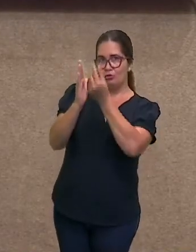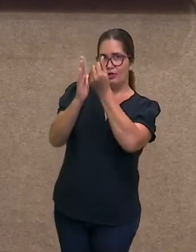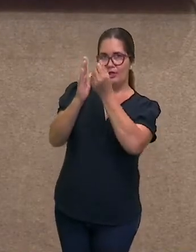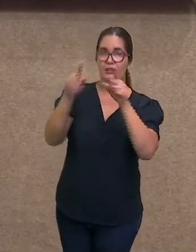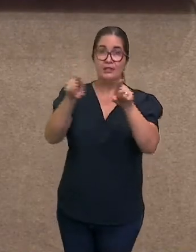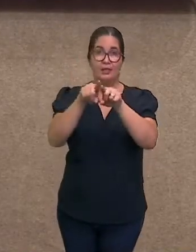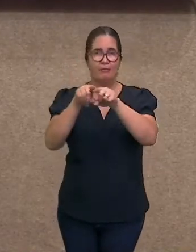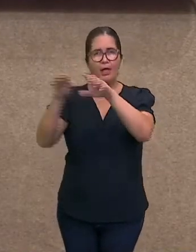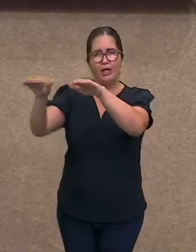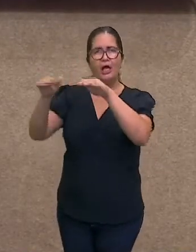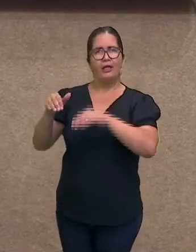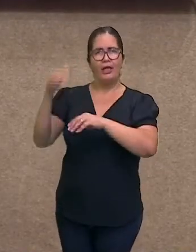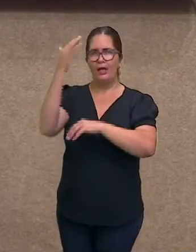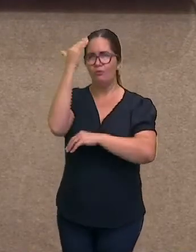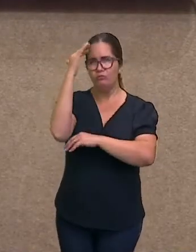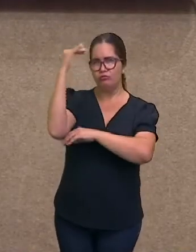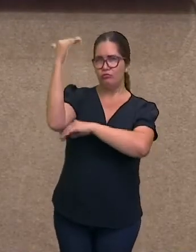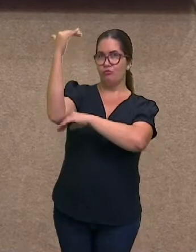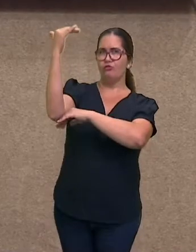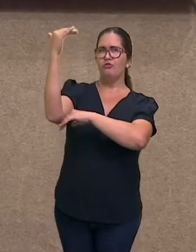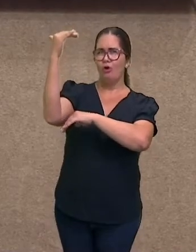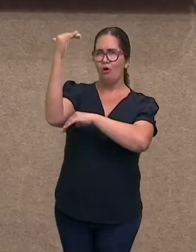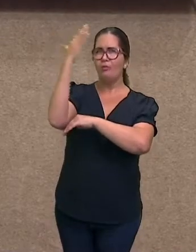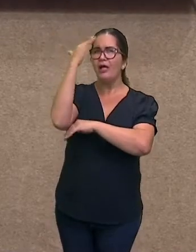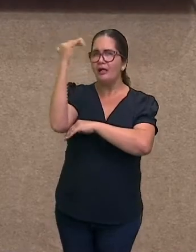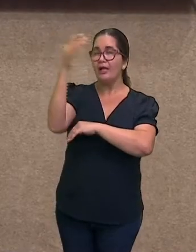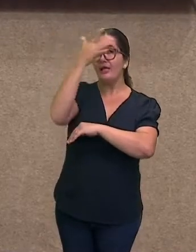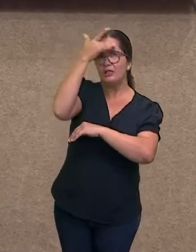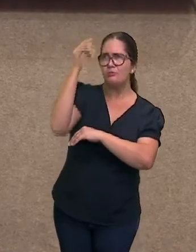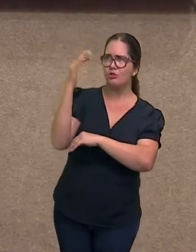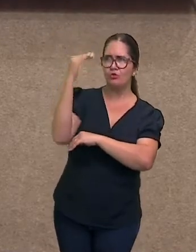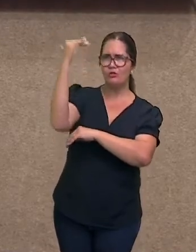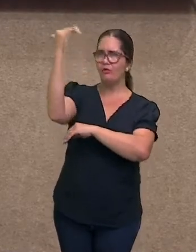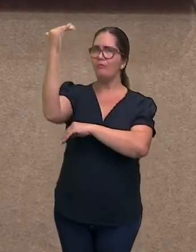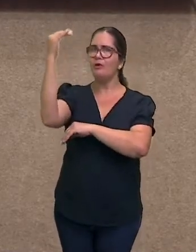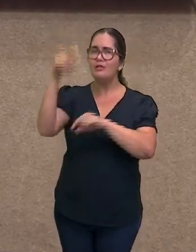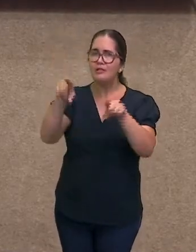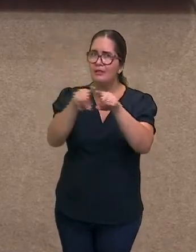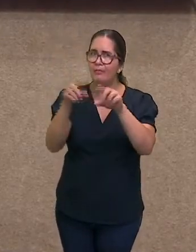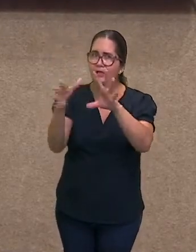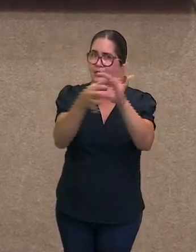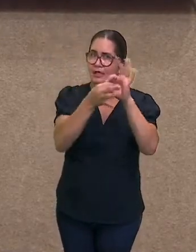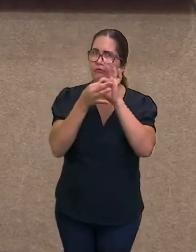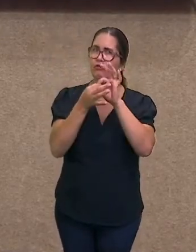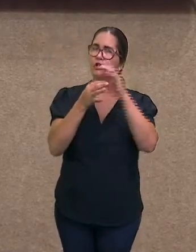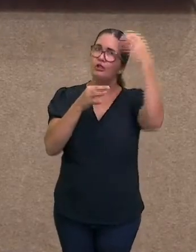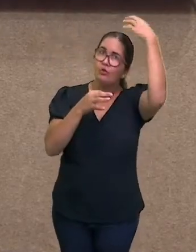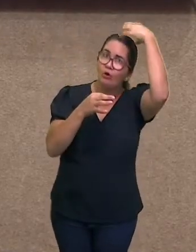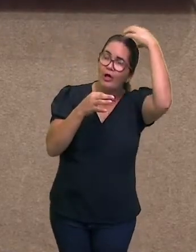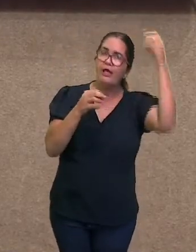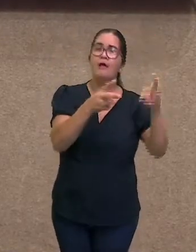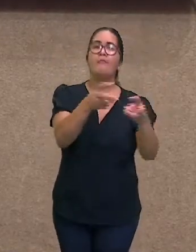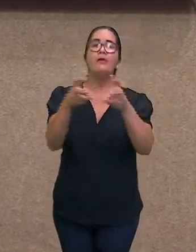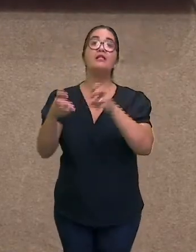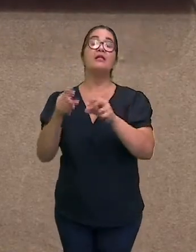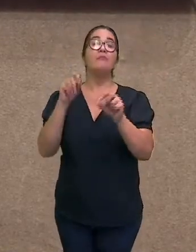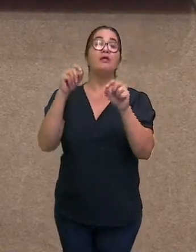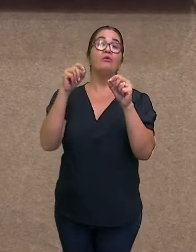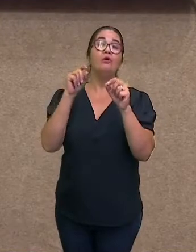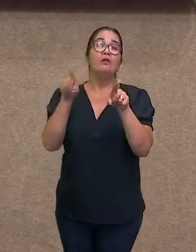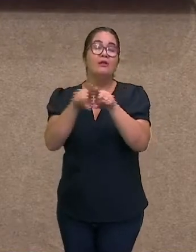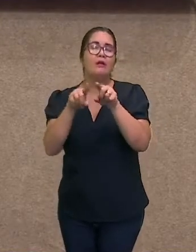acordo, assegurando uma estabilidade. Os reis criaram leis,